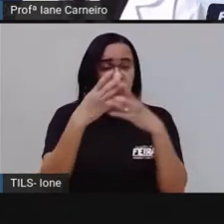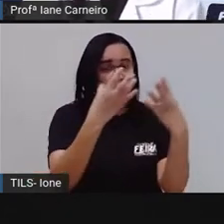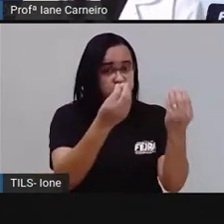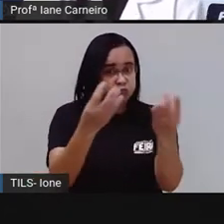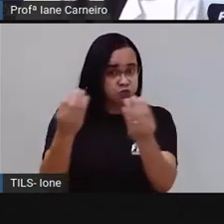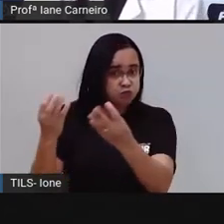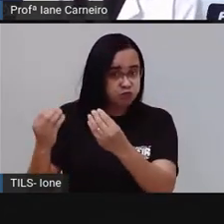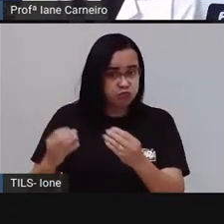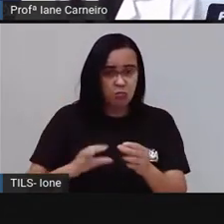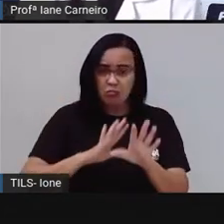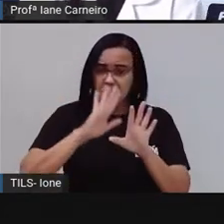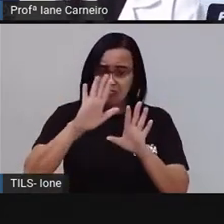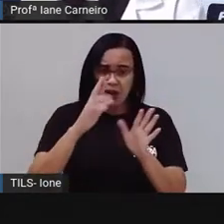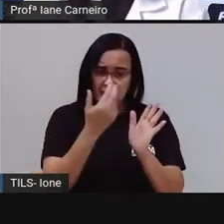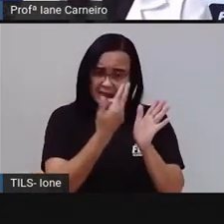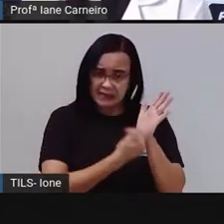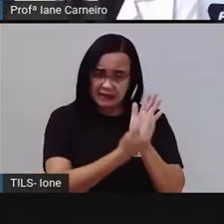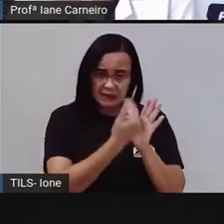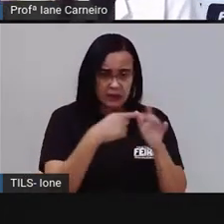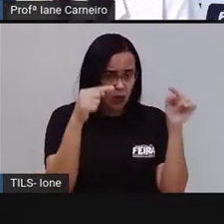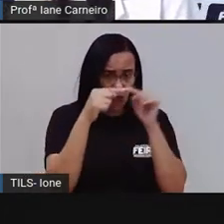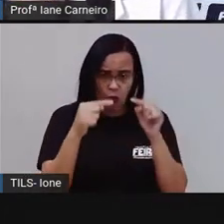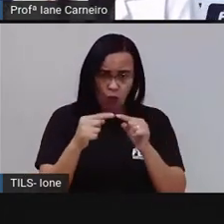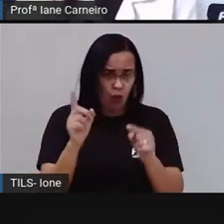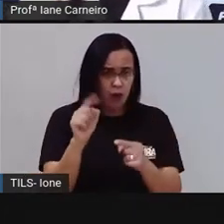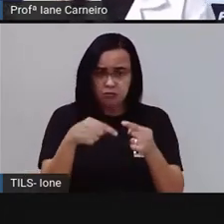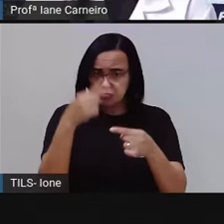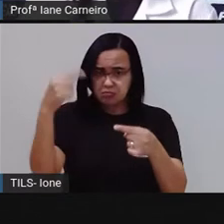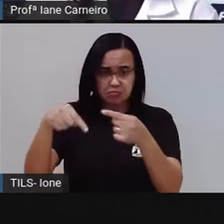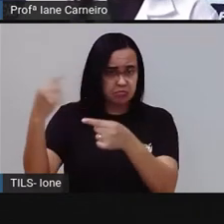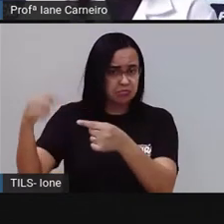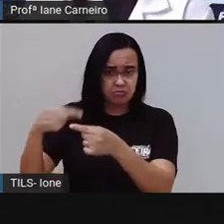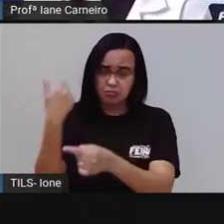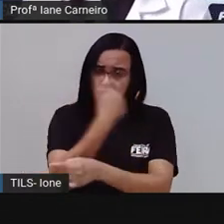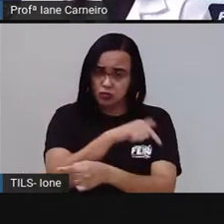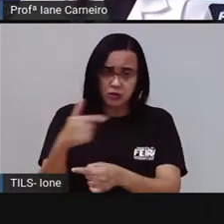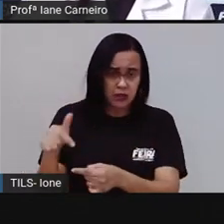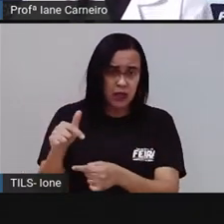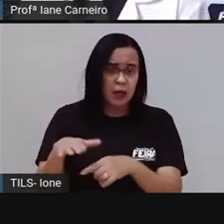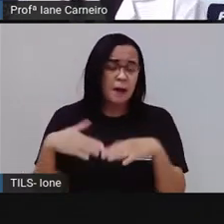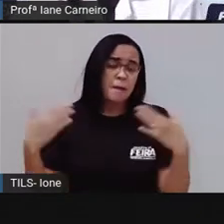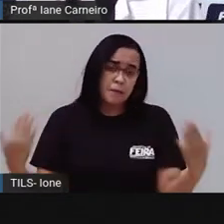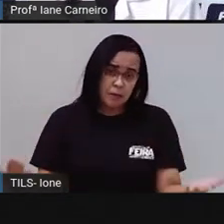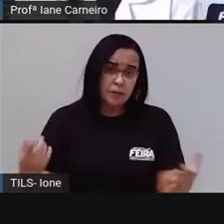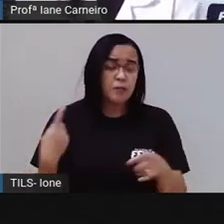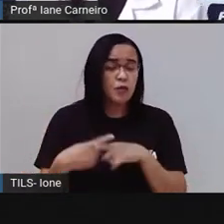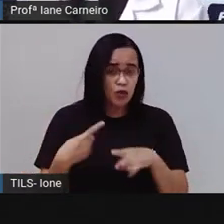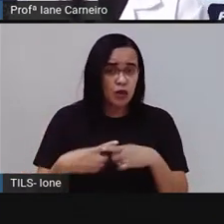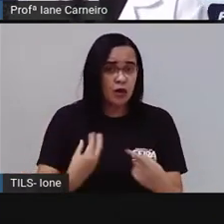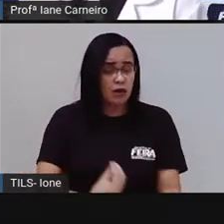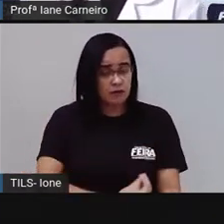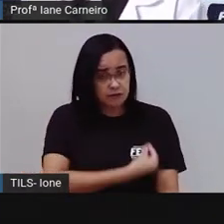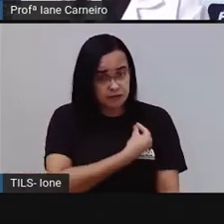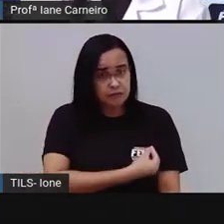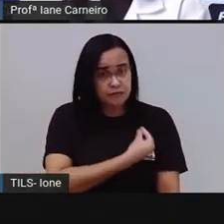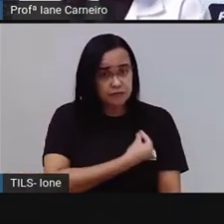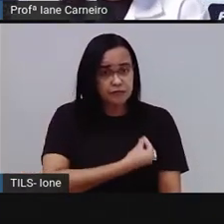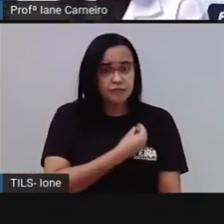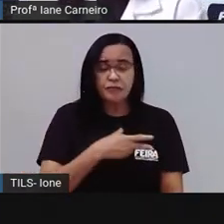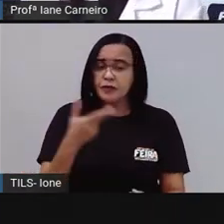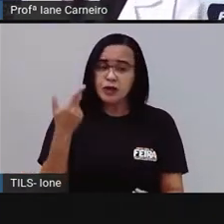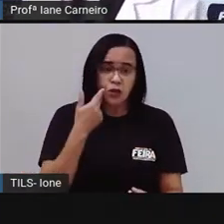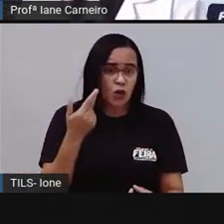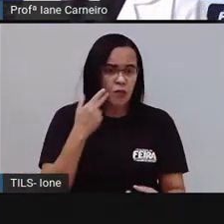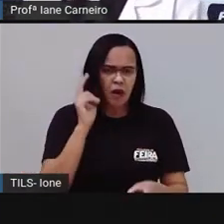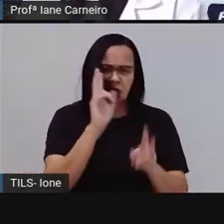dia a dia o tempo todo palavras e do lado dela desenhos, imagens, né? Então, é um desafio e um